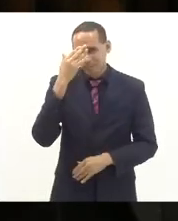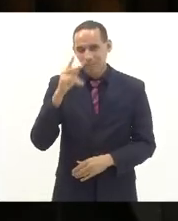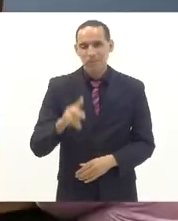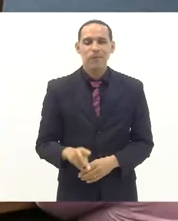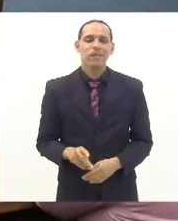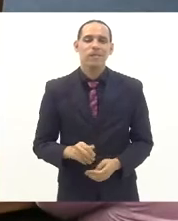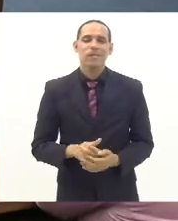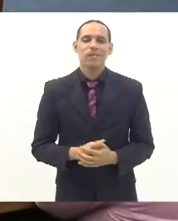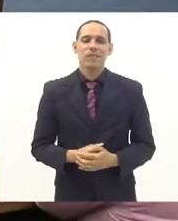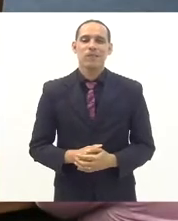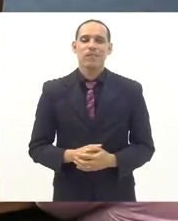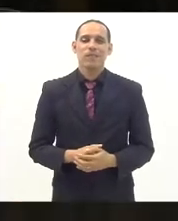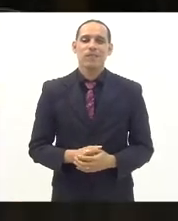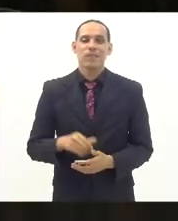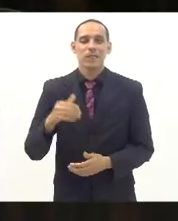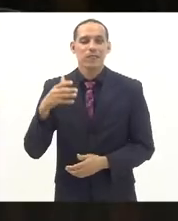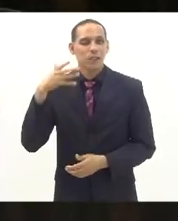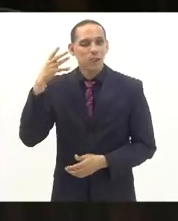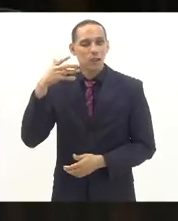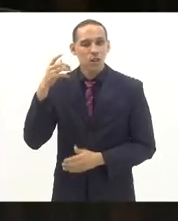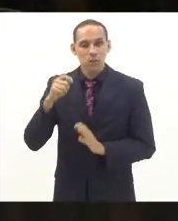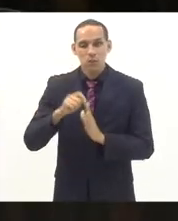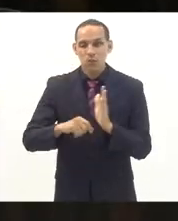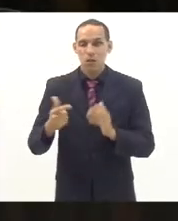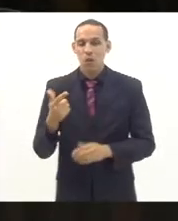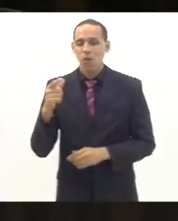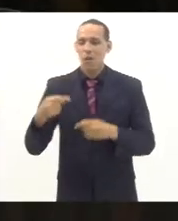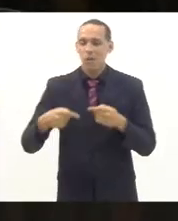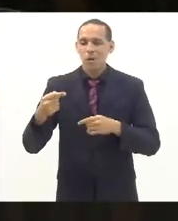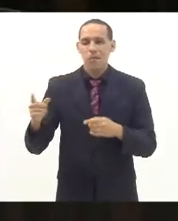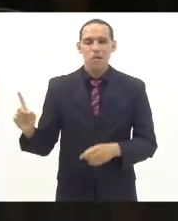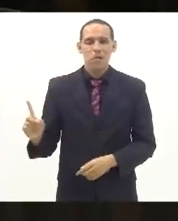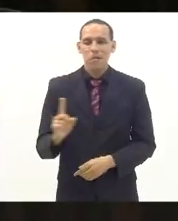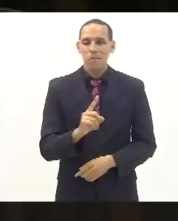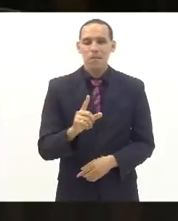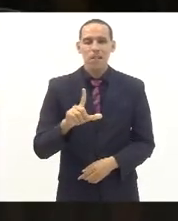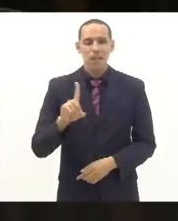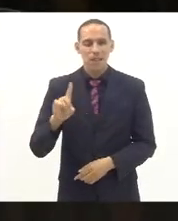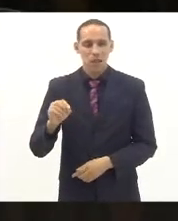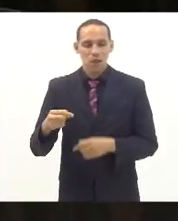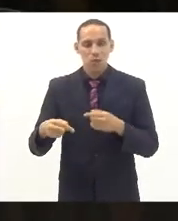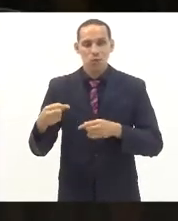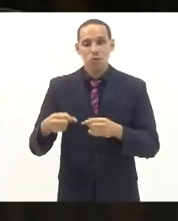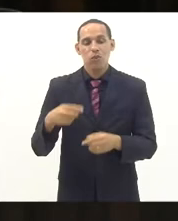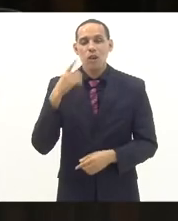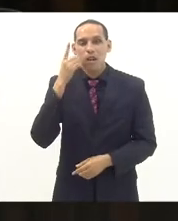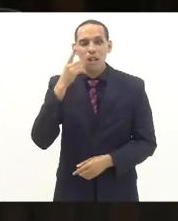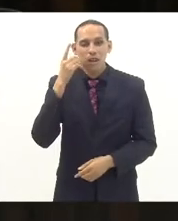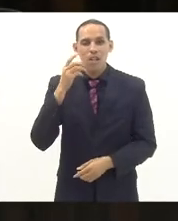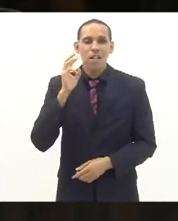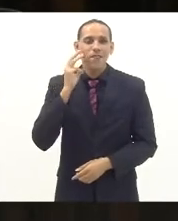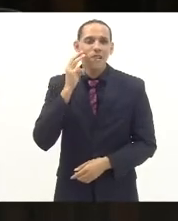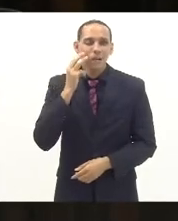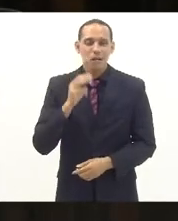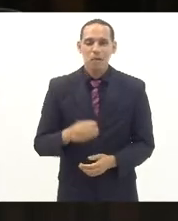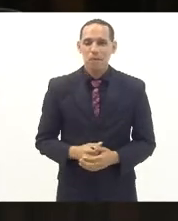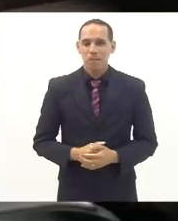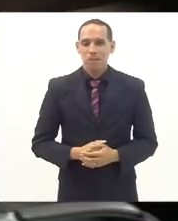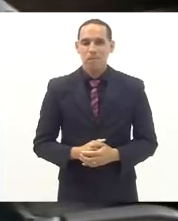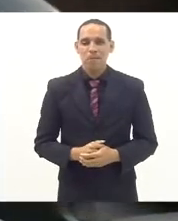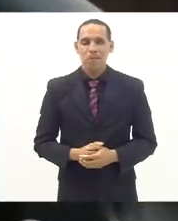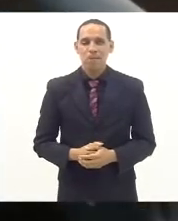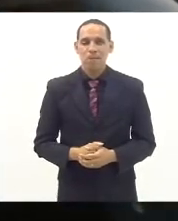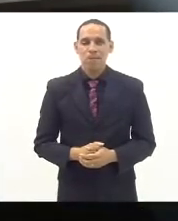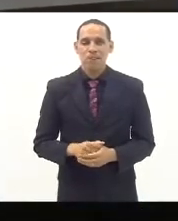presidente o próximo escrito para discutir ele deu o Deputado waldeck Carneiro